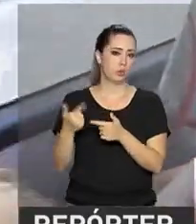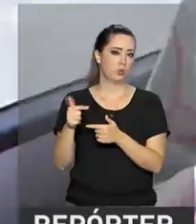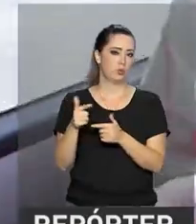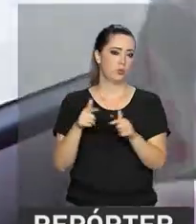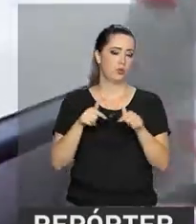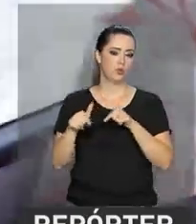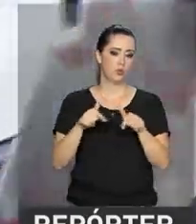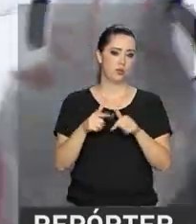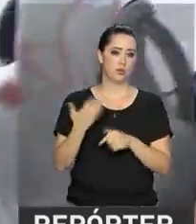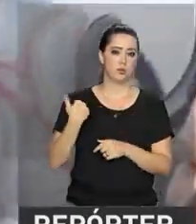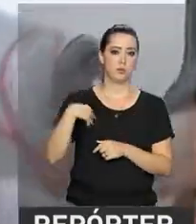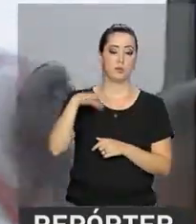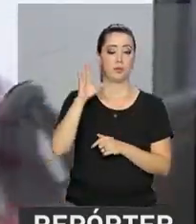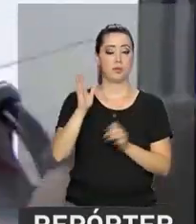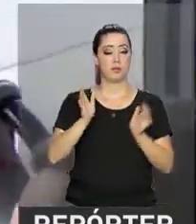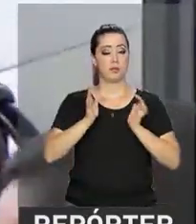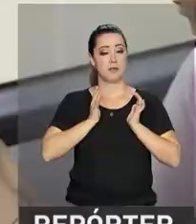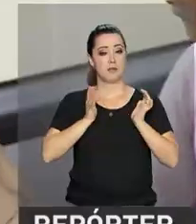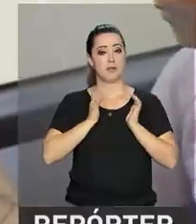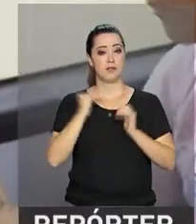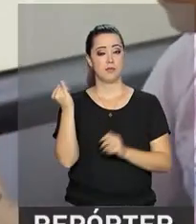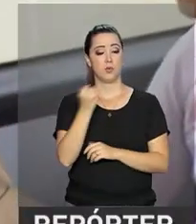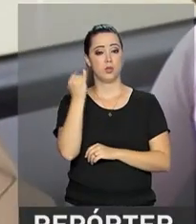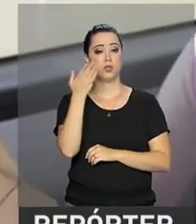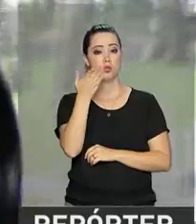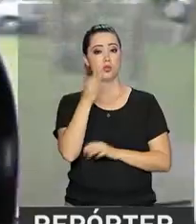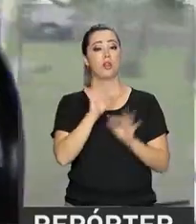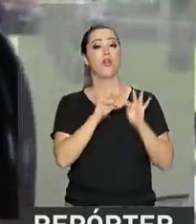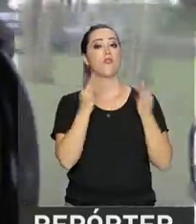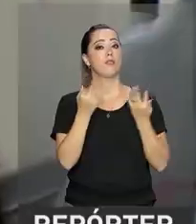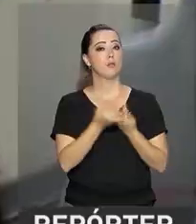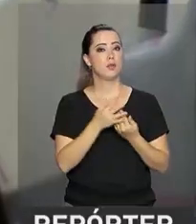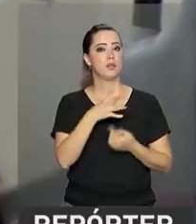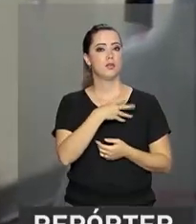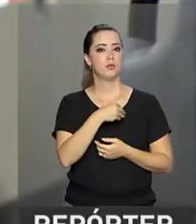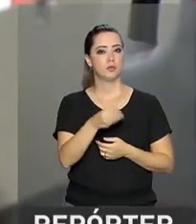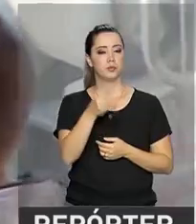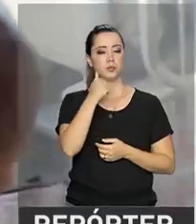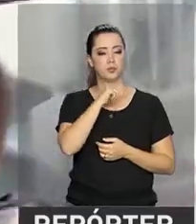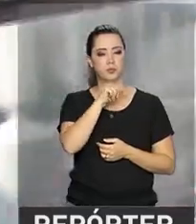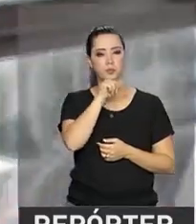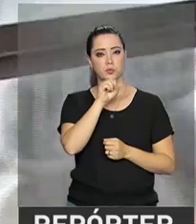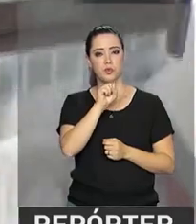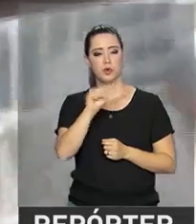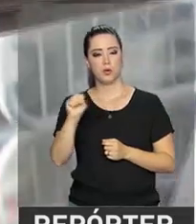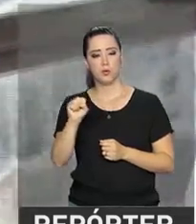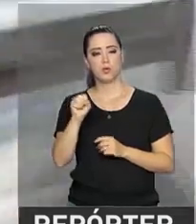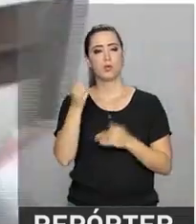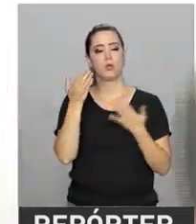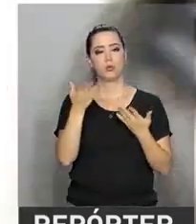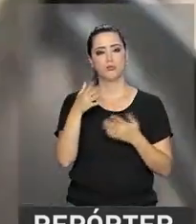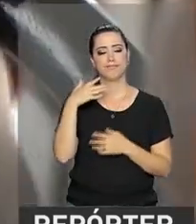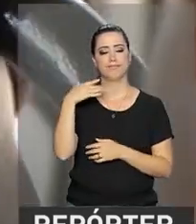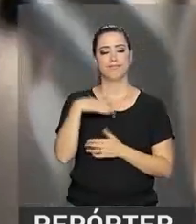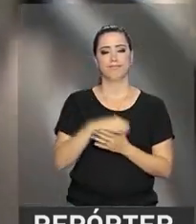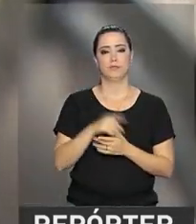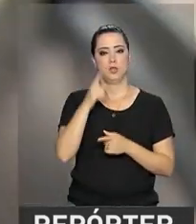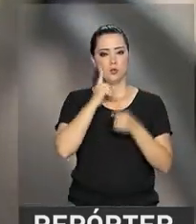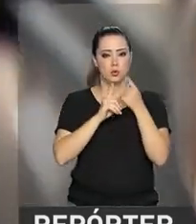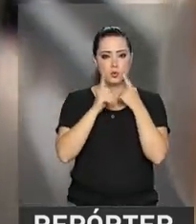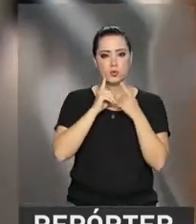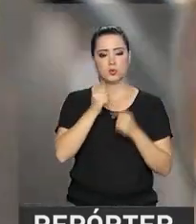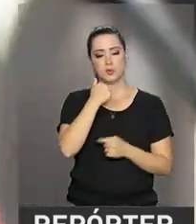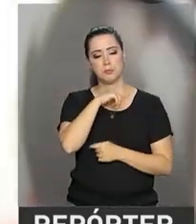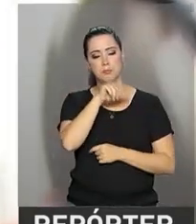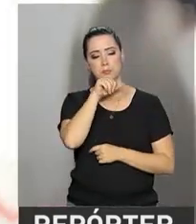cá o bem mais precioso, a família, esposa, filhos e o sogro. Ele se emociona ao lembrar da mãe e